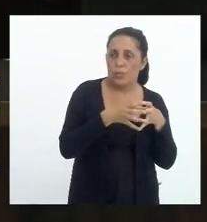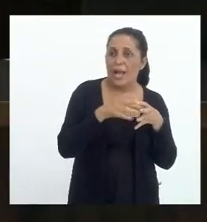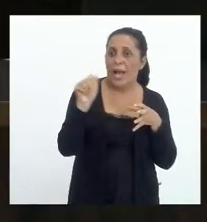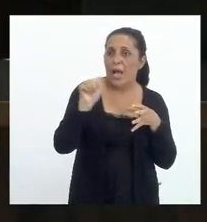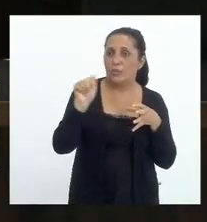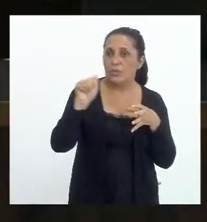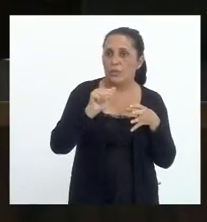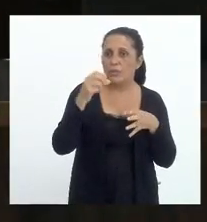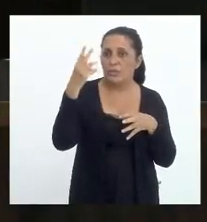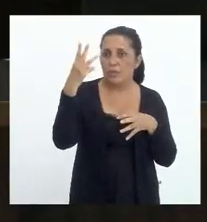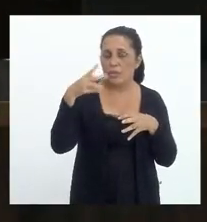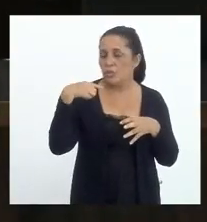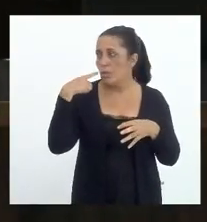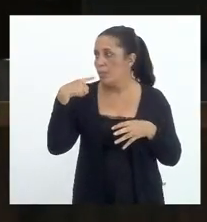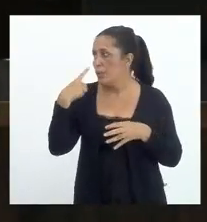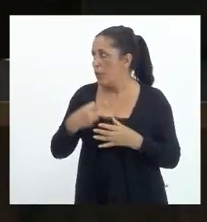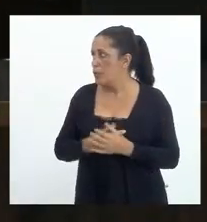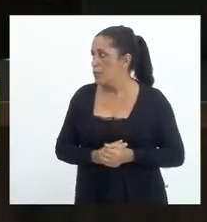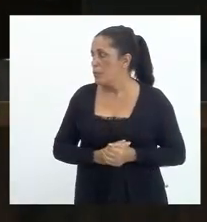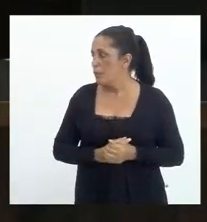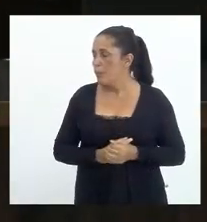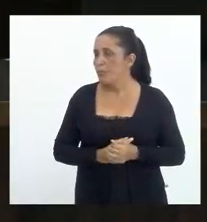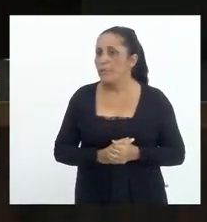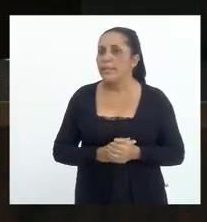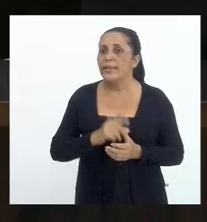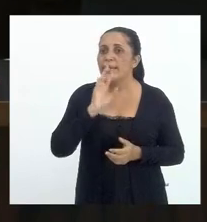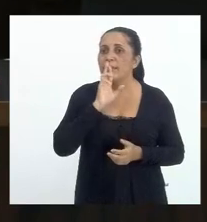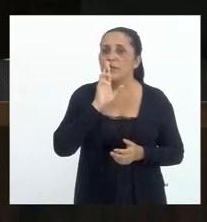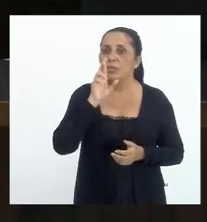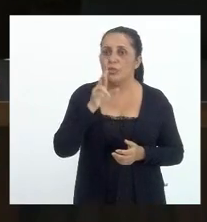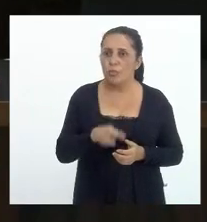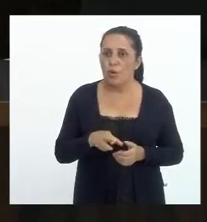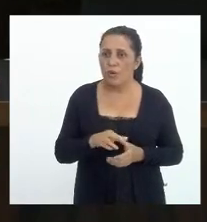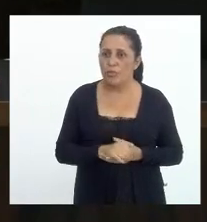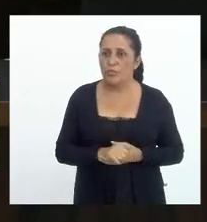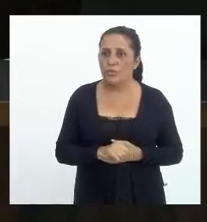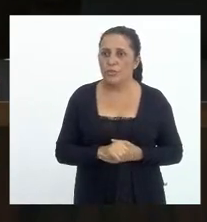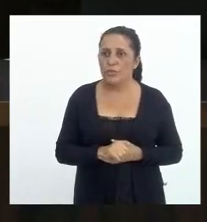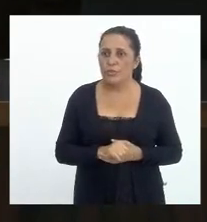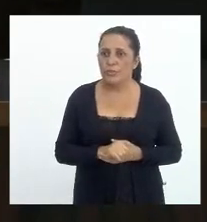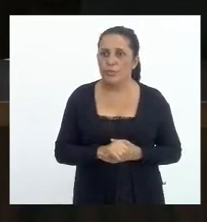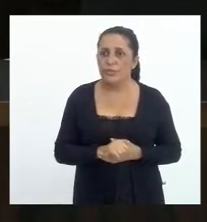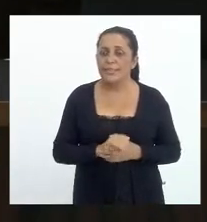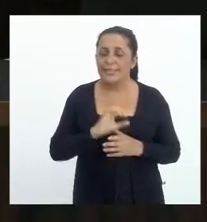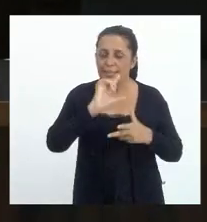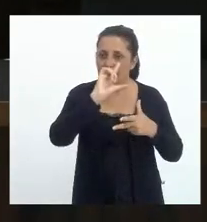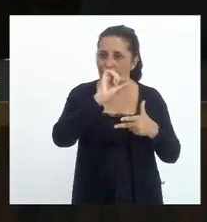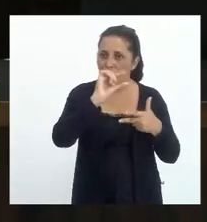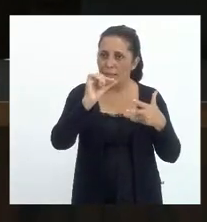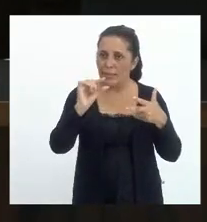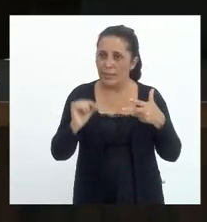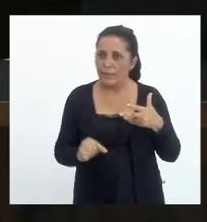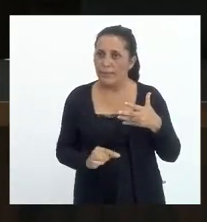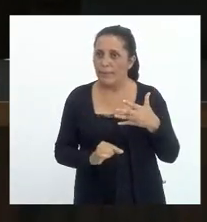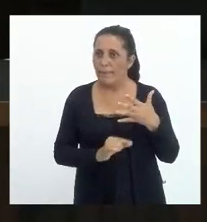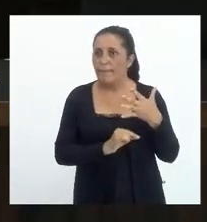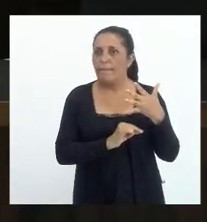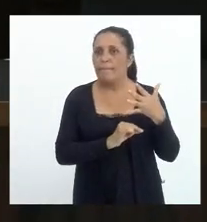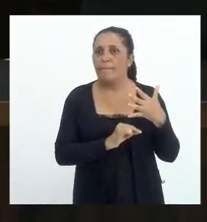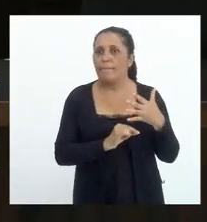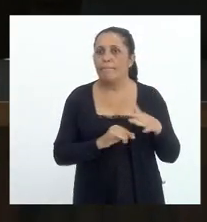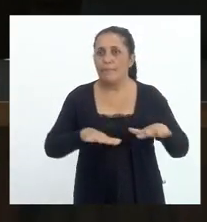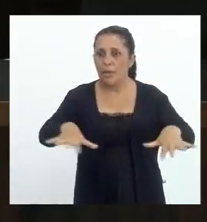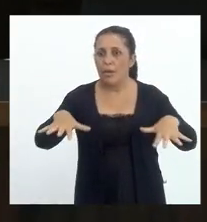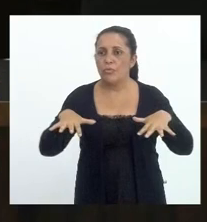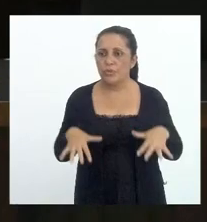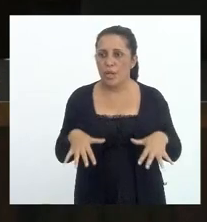três deputados. E aí as respostas já serão os epílogos da audiência pública. Ok?